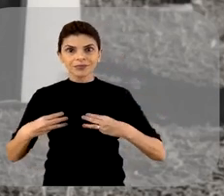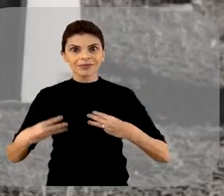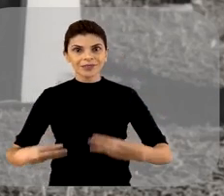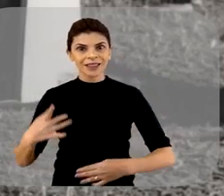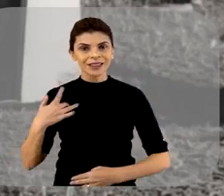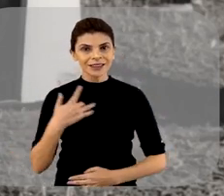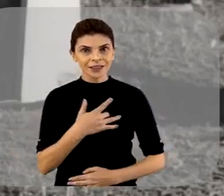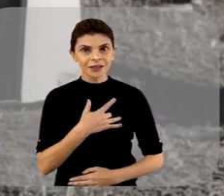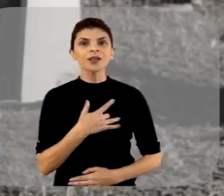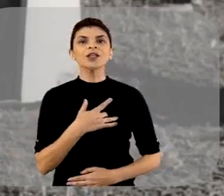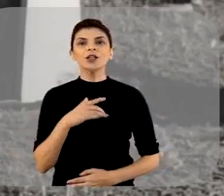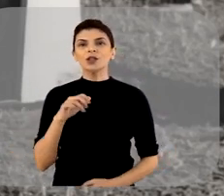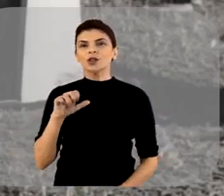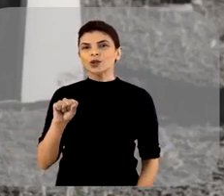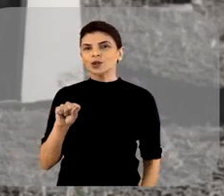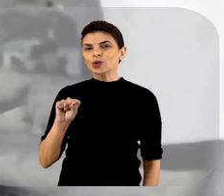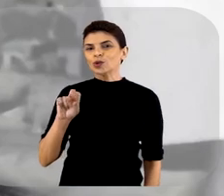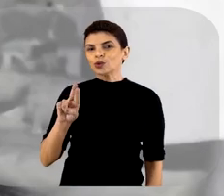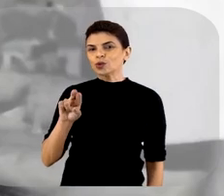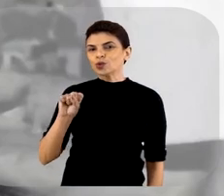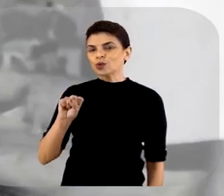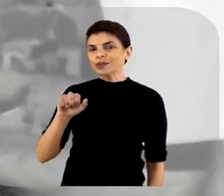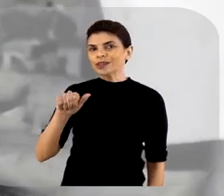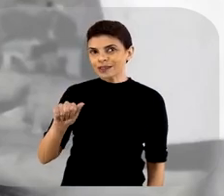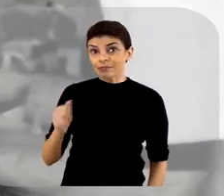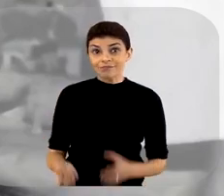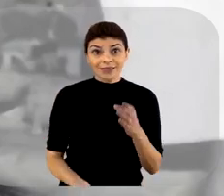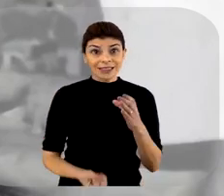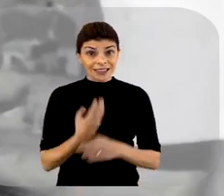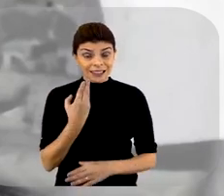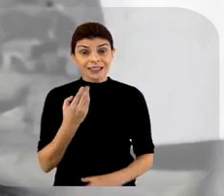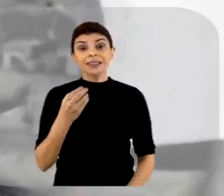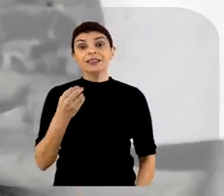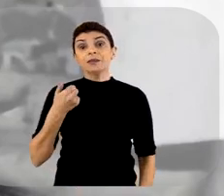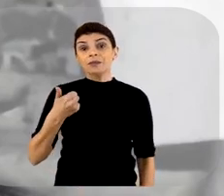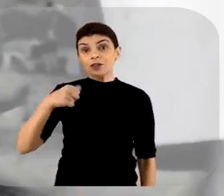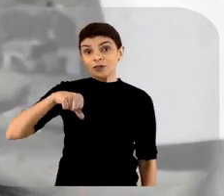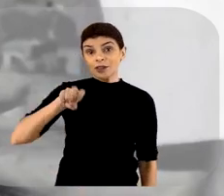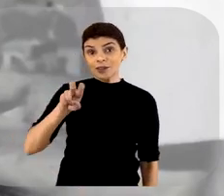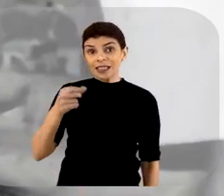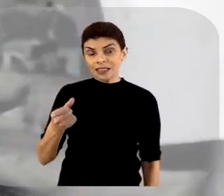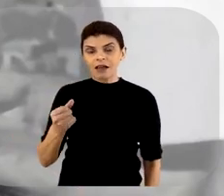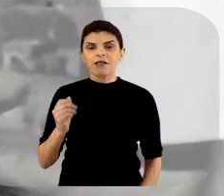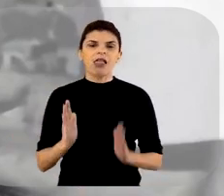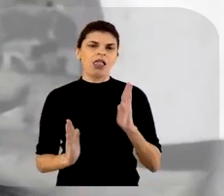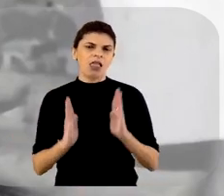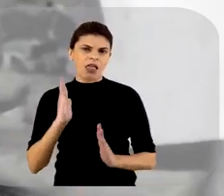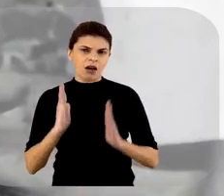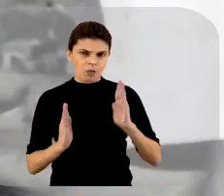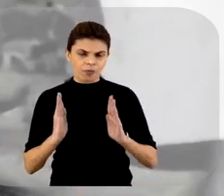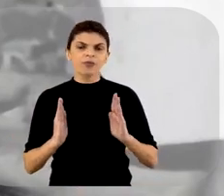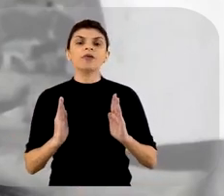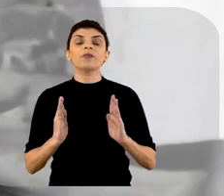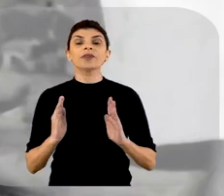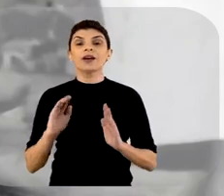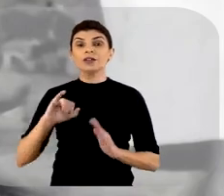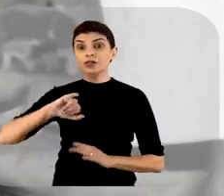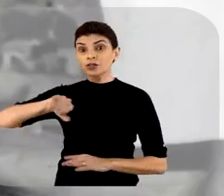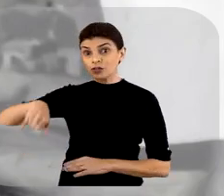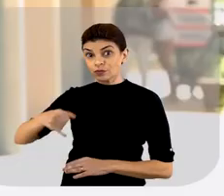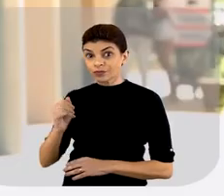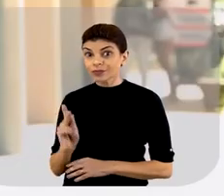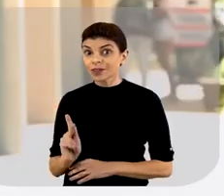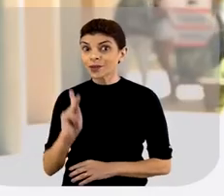o SUSA, e o SUSA foi criado em 1956, no governo do Juscelino. Nessas viagens se fazia